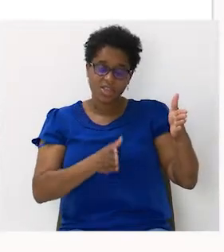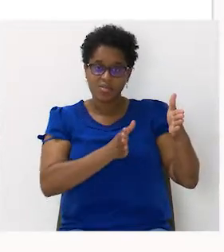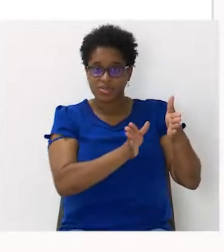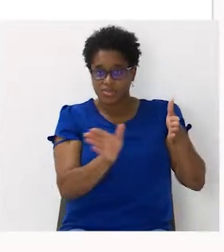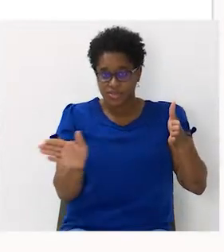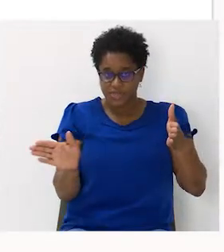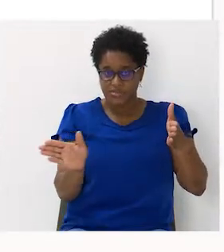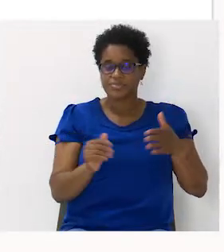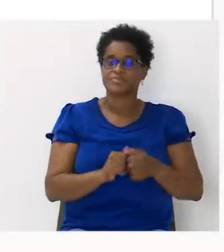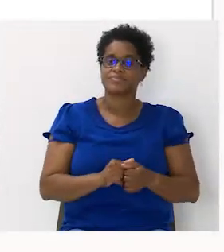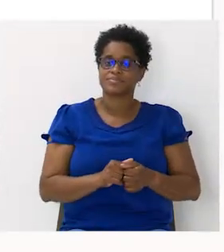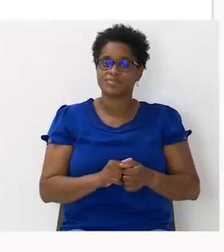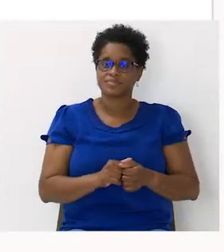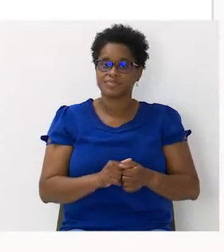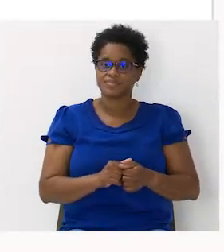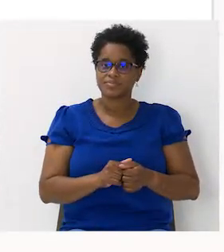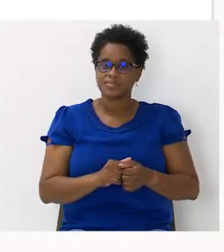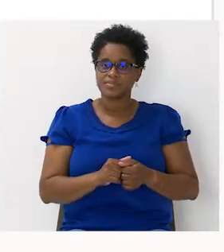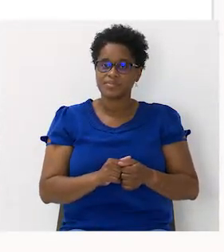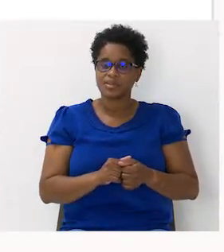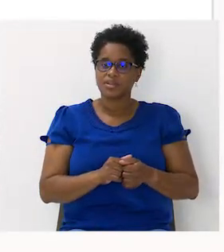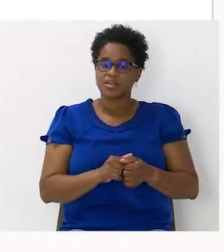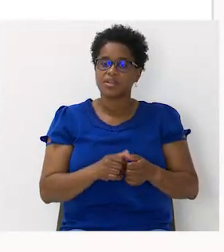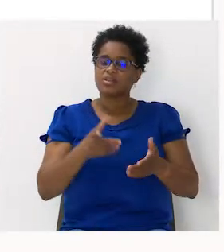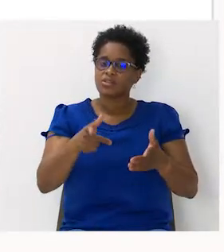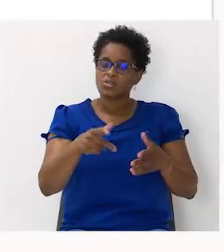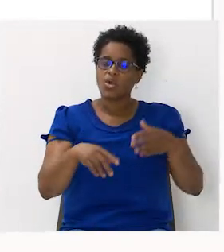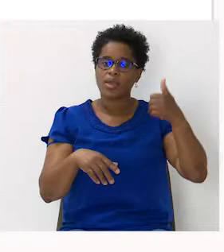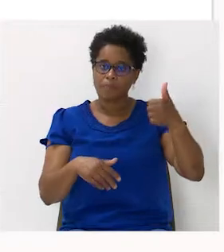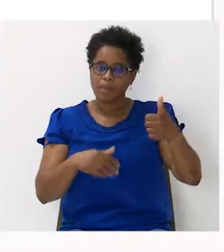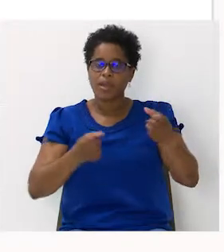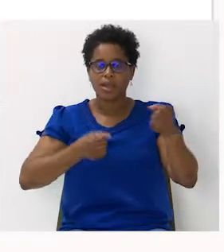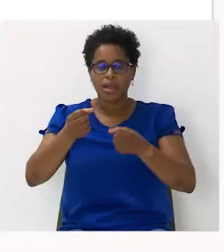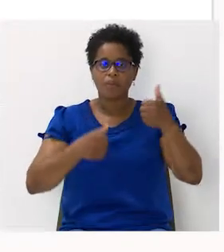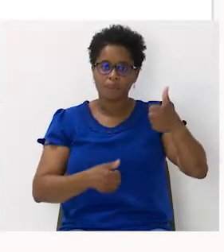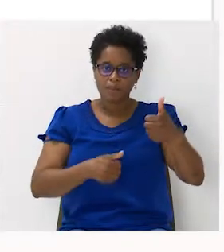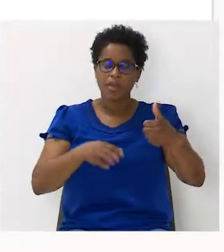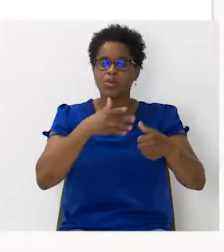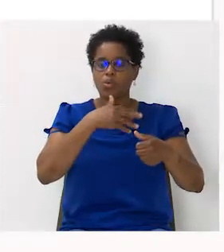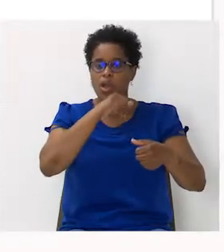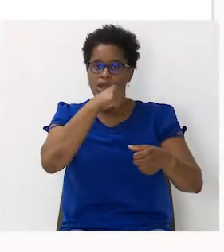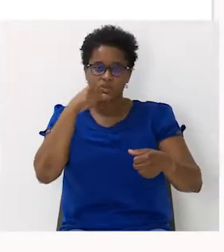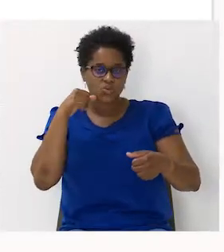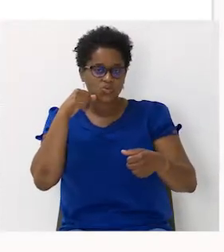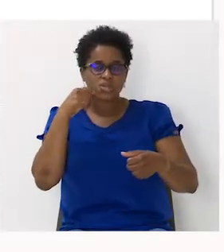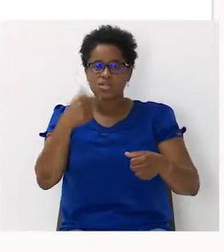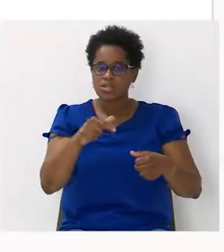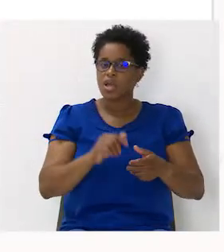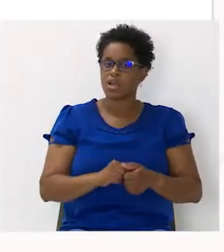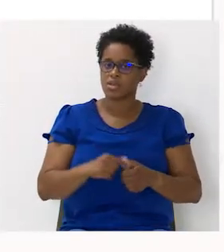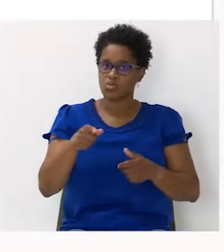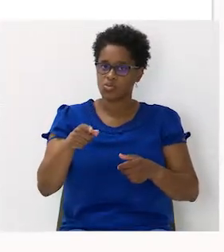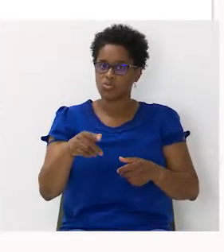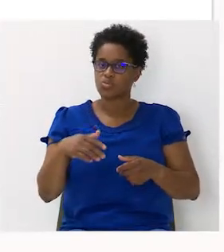sentido esquerda para direita. E automóvel B de cor azul se encontra no sentido